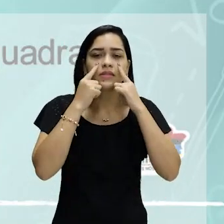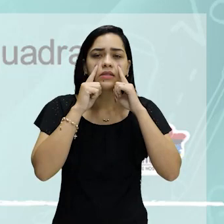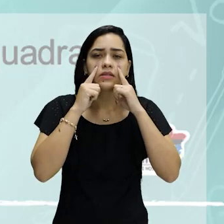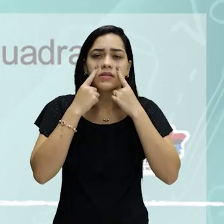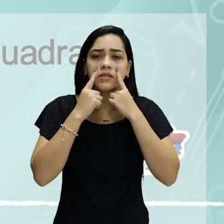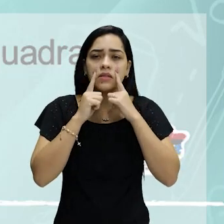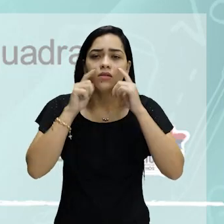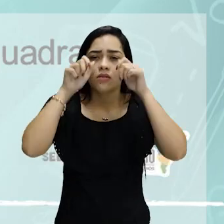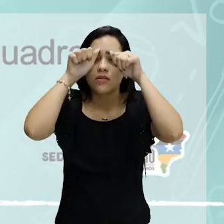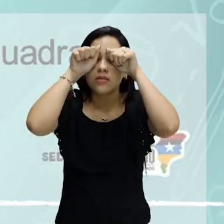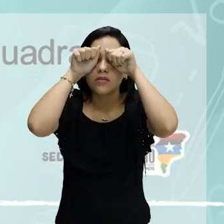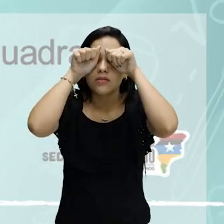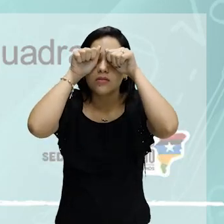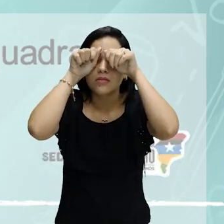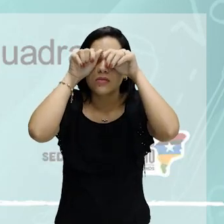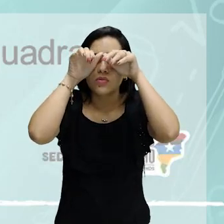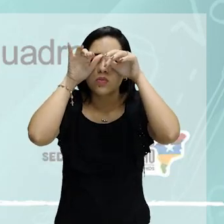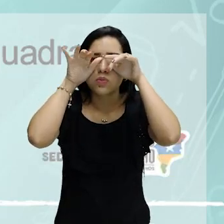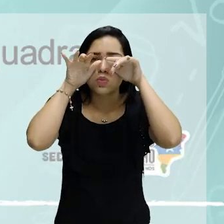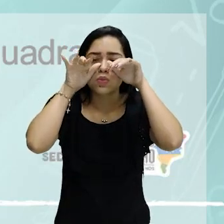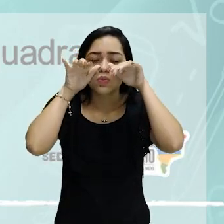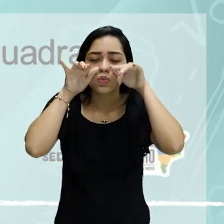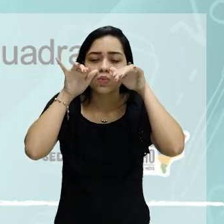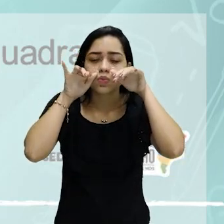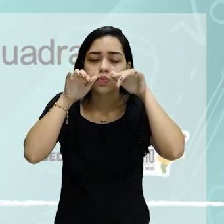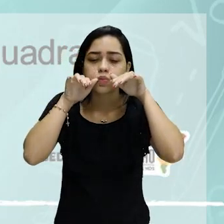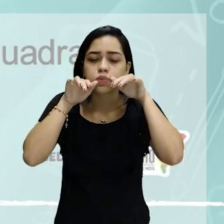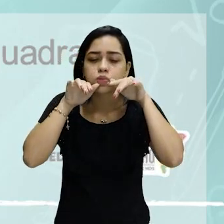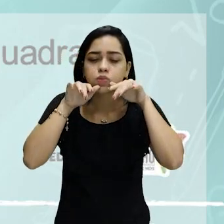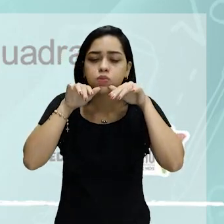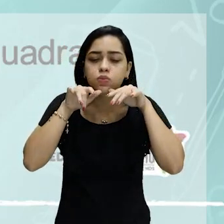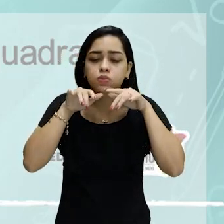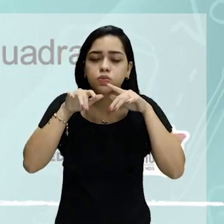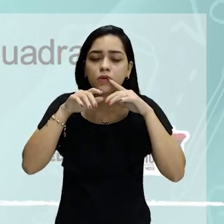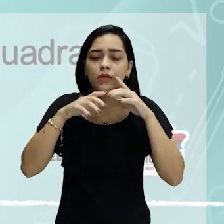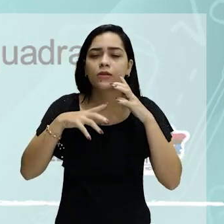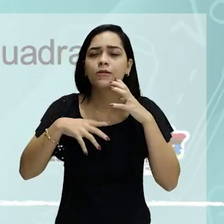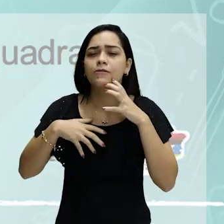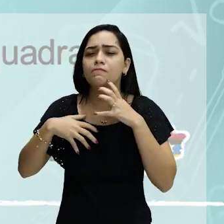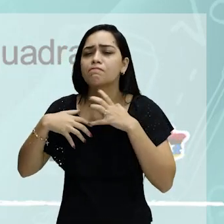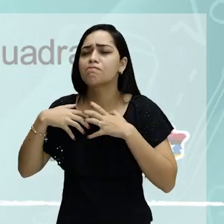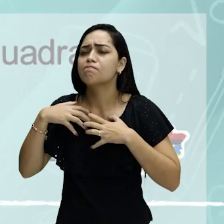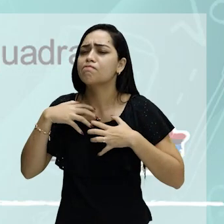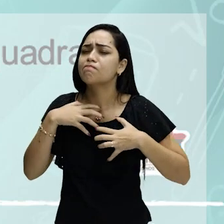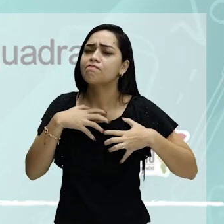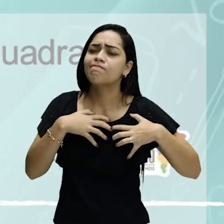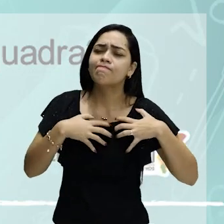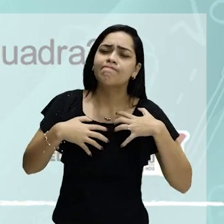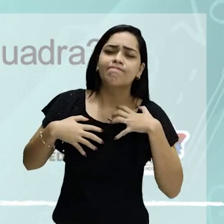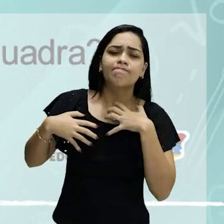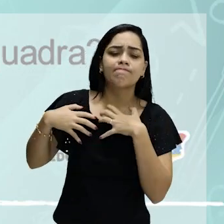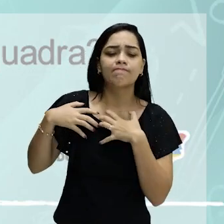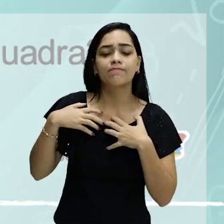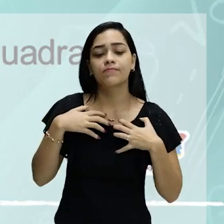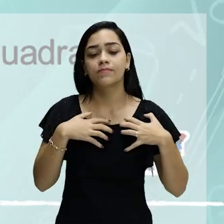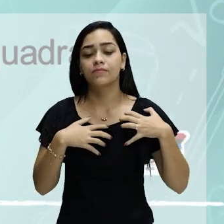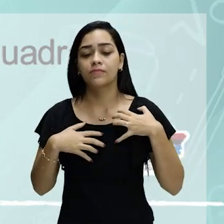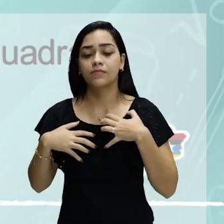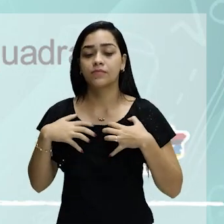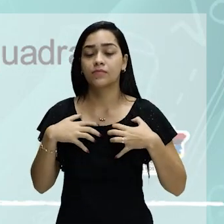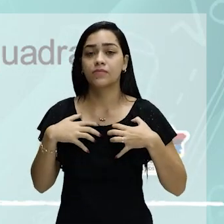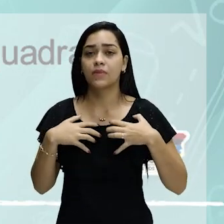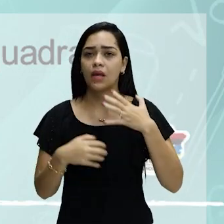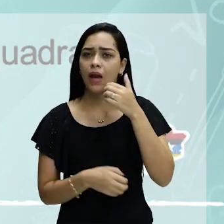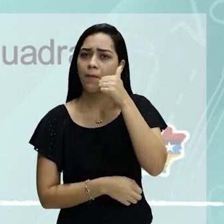lágrima as pálpebras me inunda, se um suspiro nos seios treme ainda, e